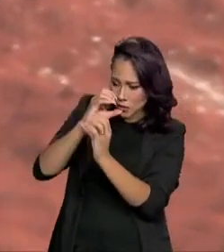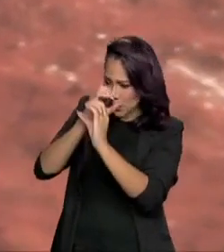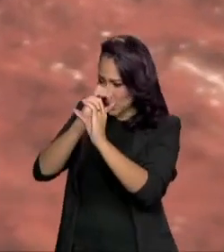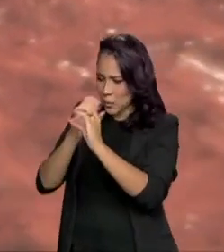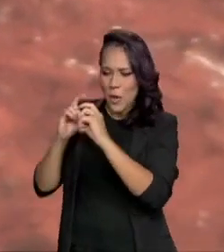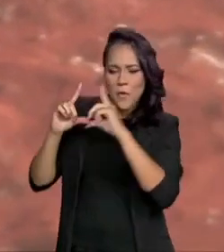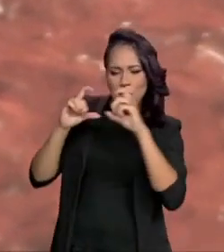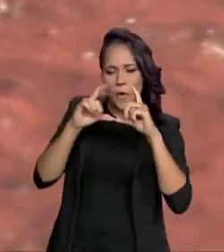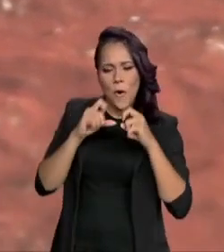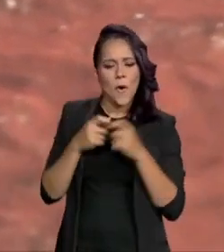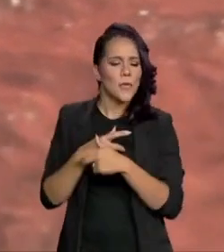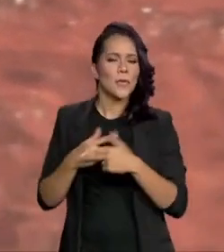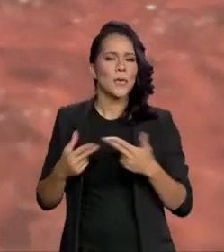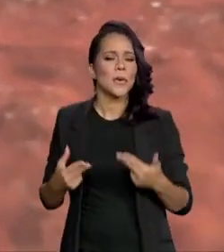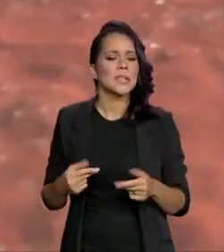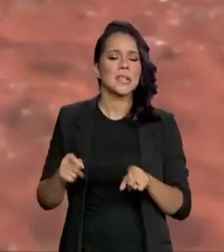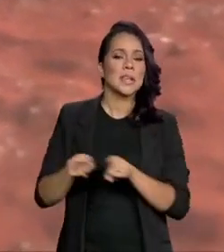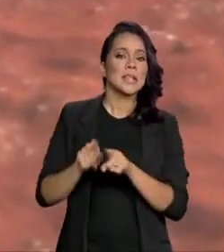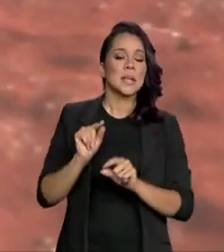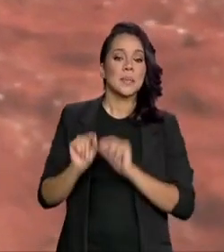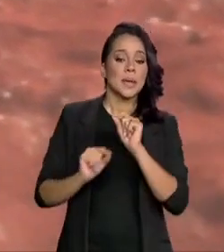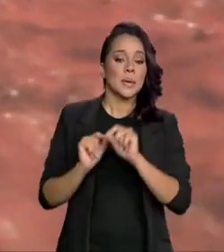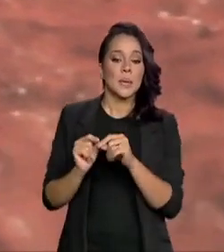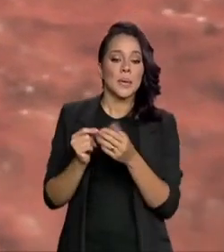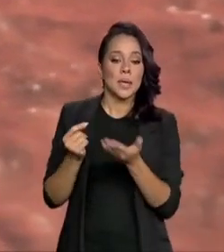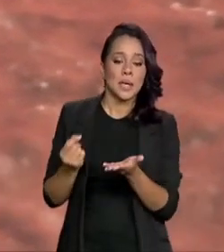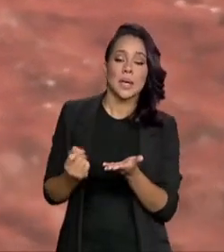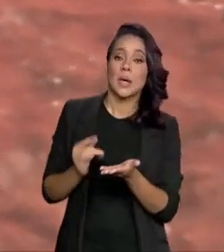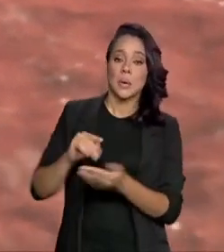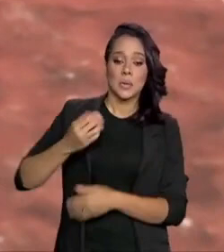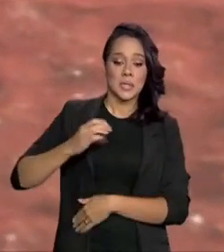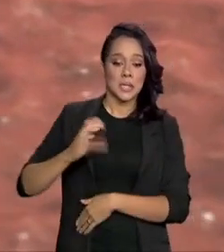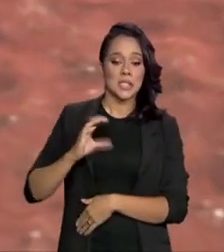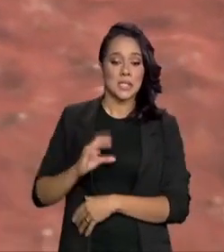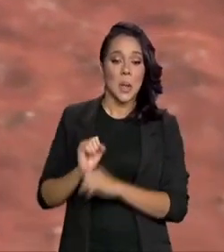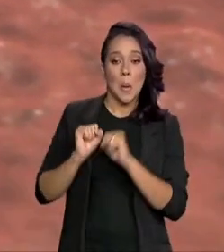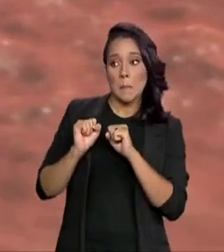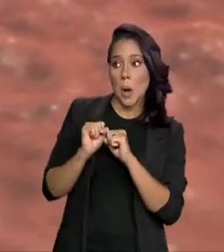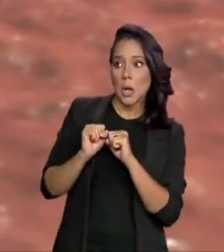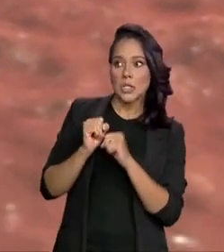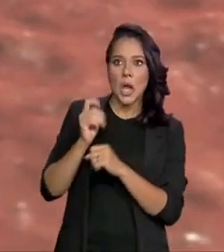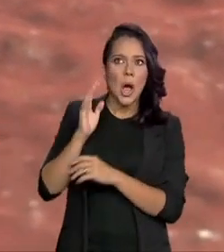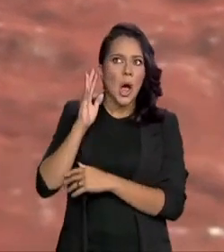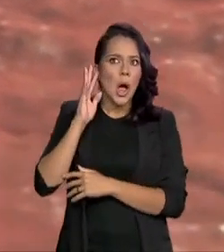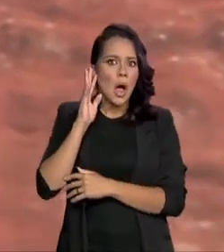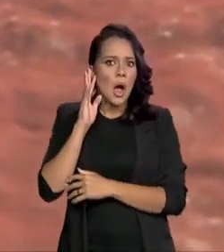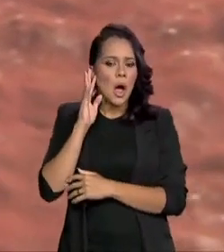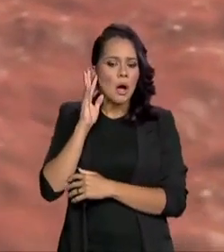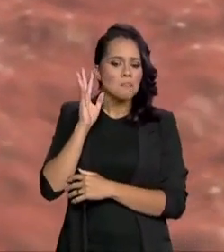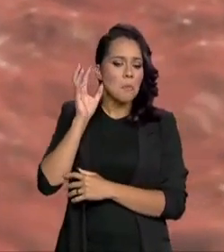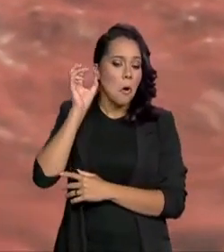imagens e também o que os cientistas puderam ouvir,